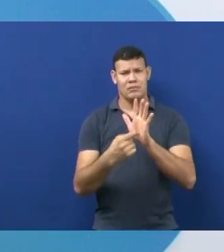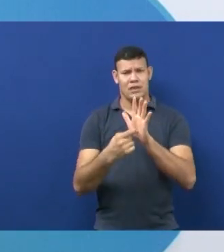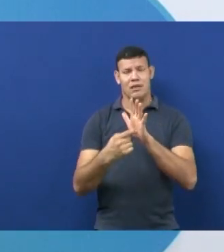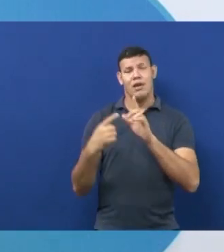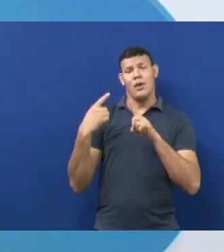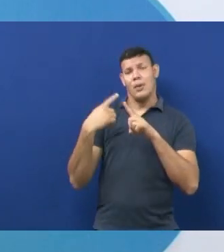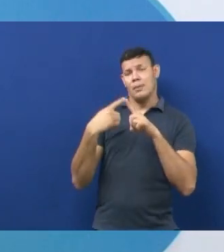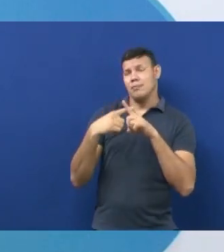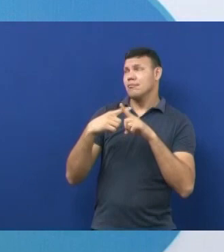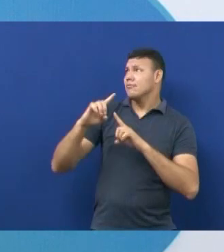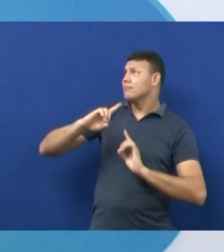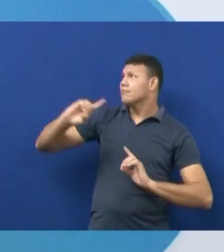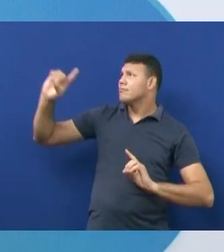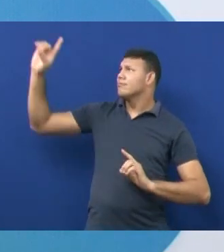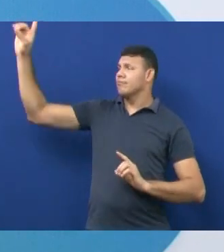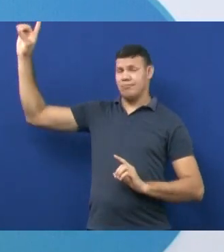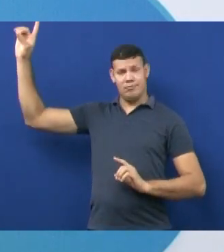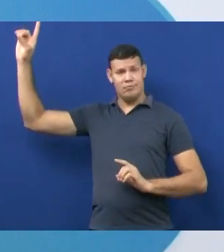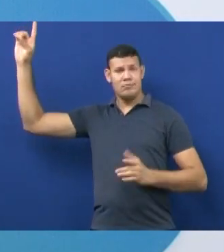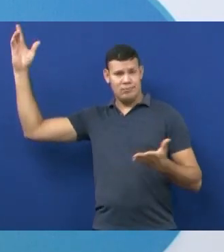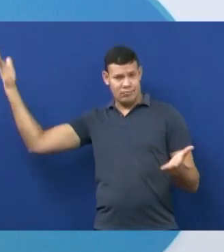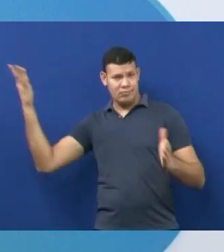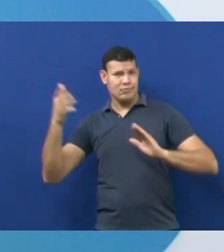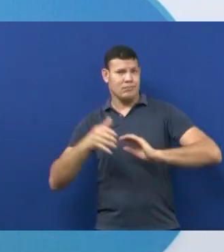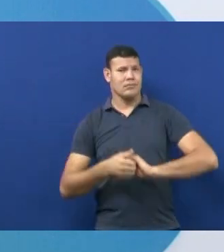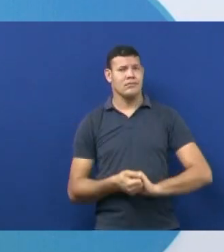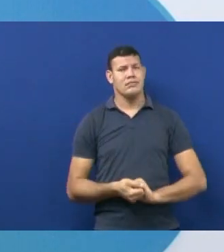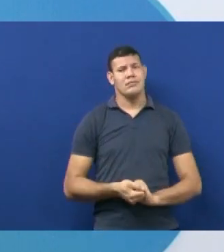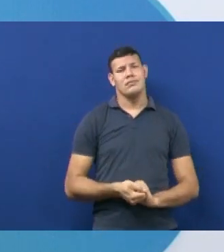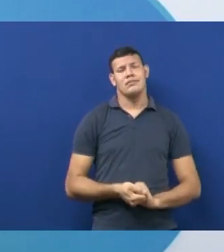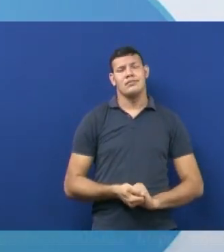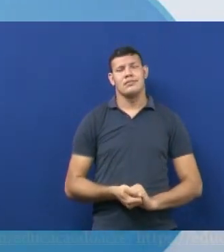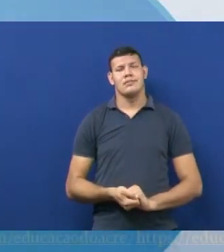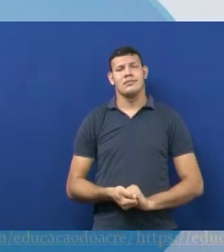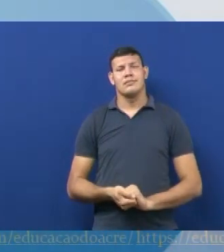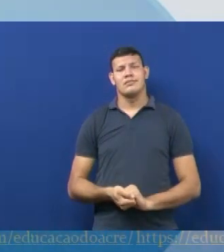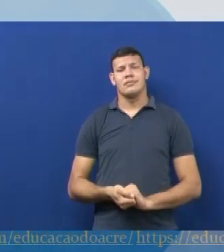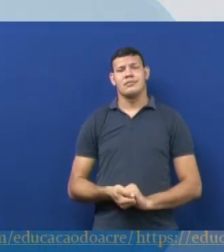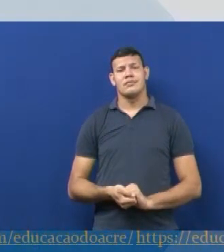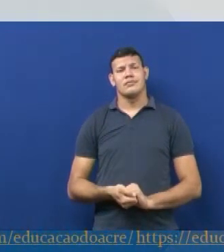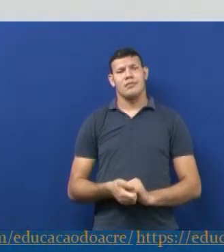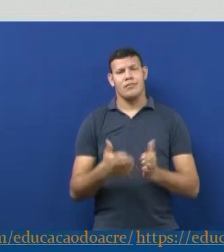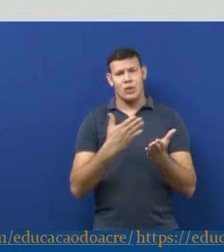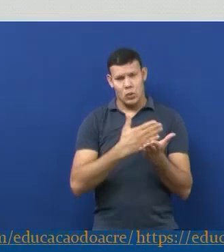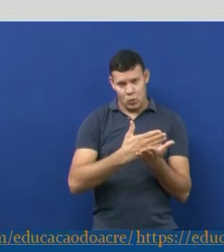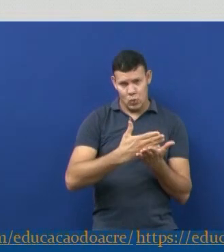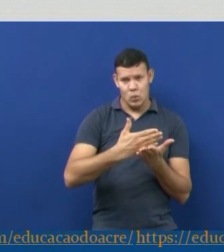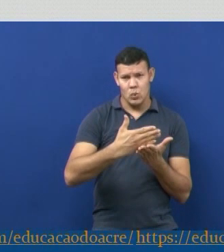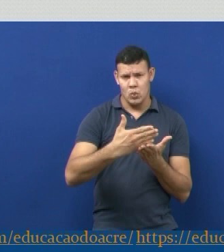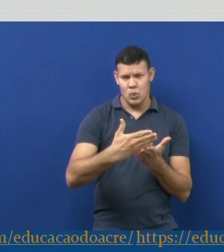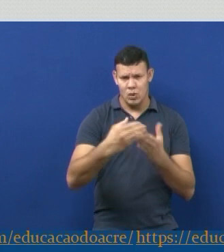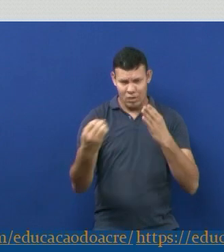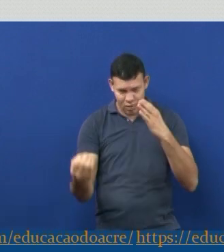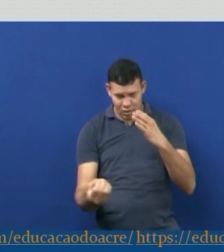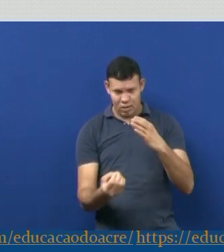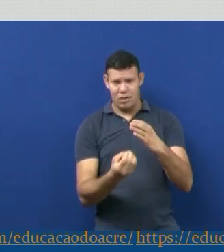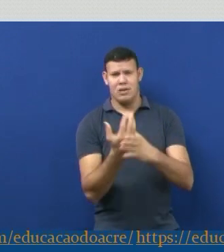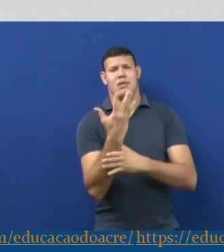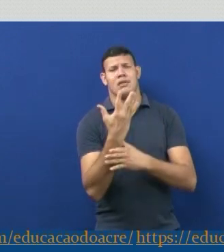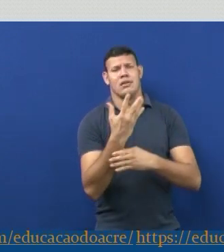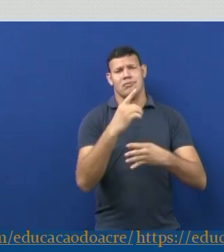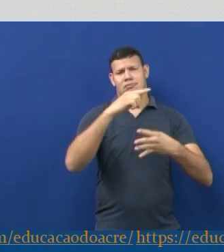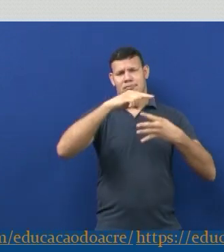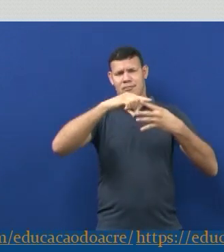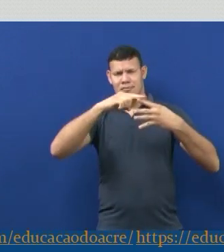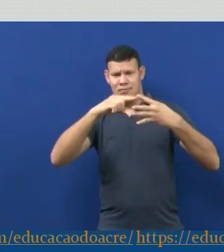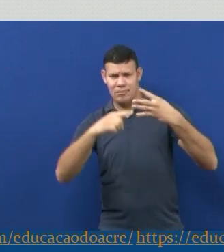seja, relacionado às temáticas da Bíblia. A partir disso, surgem vários elementos do